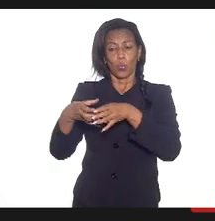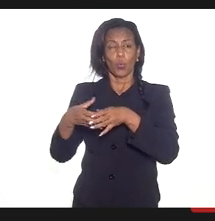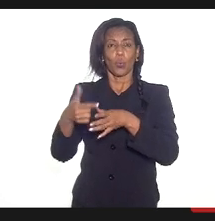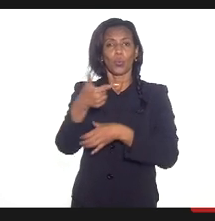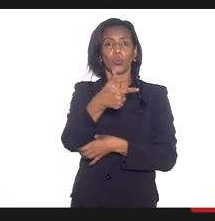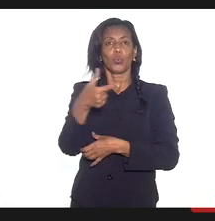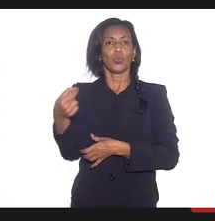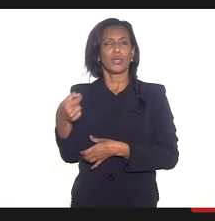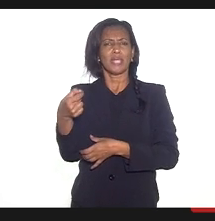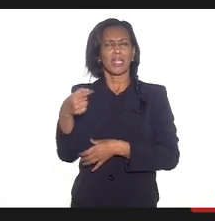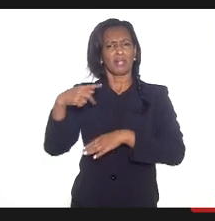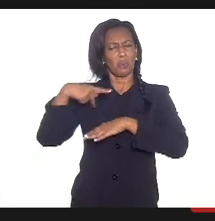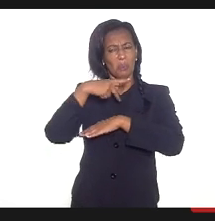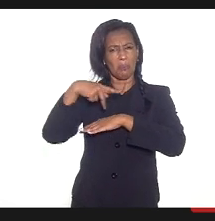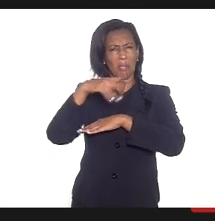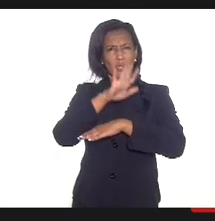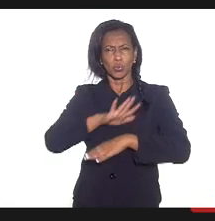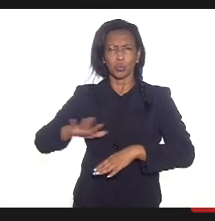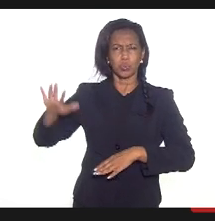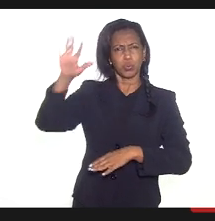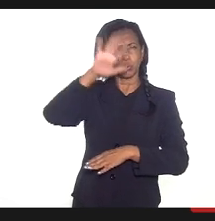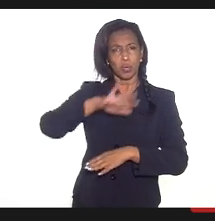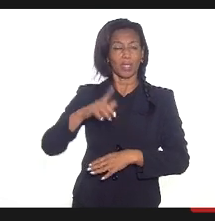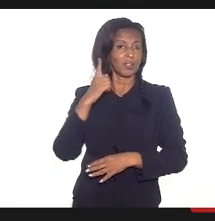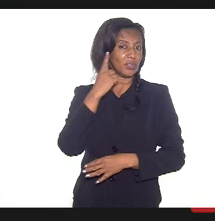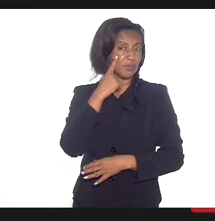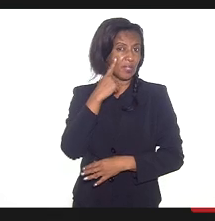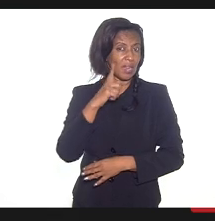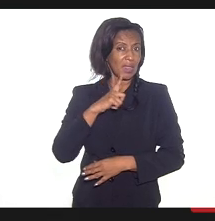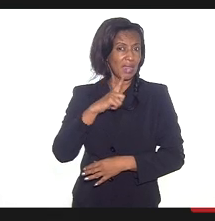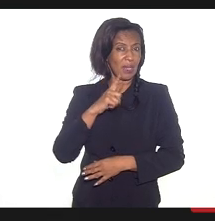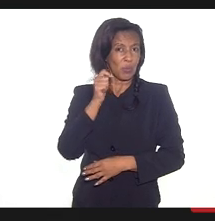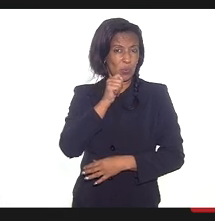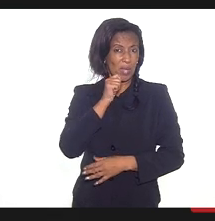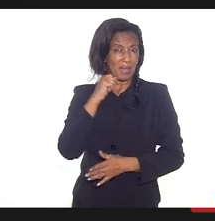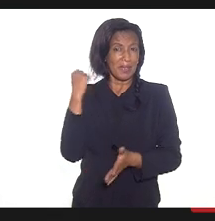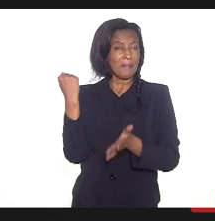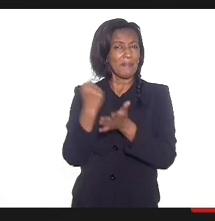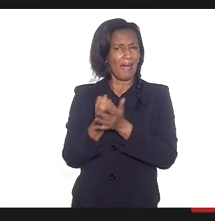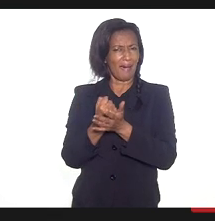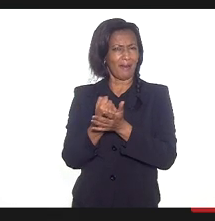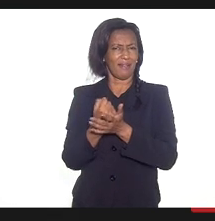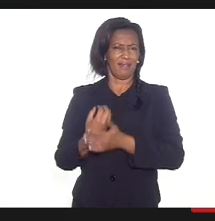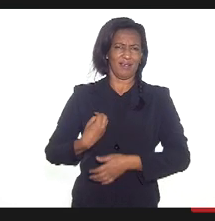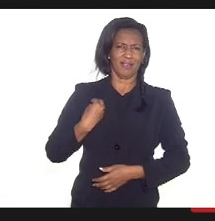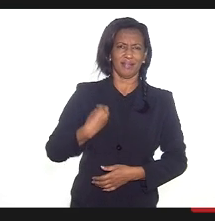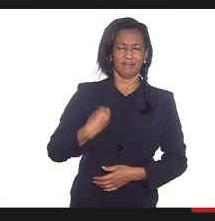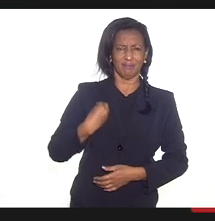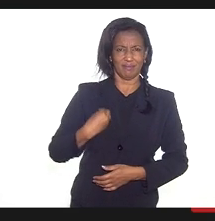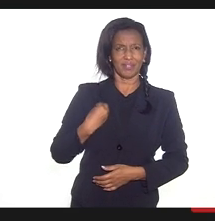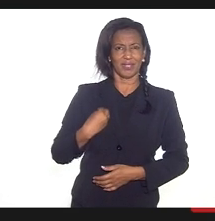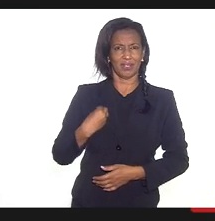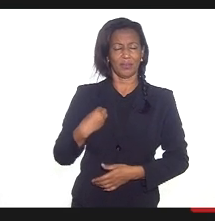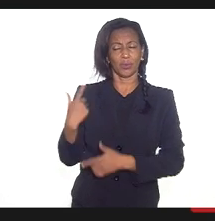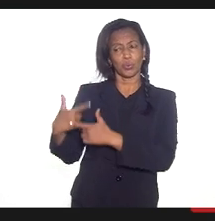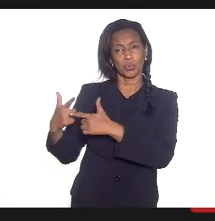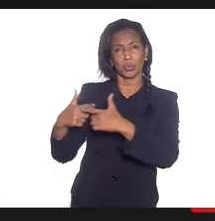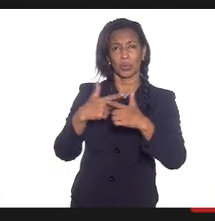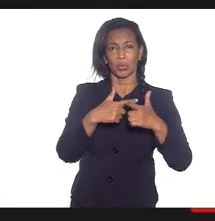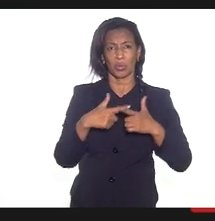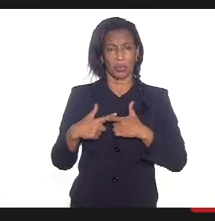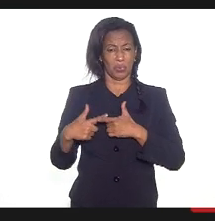o país, a gente vê que tem mulheres que têm sequelas do relacionamento, onde tem problemas